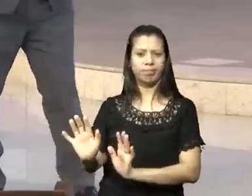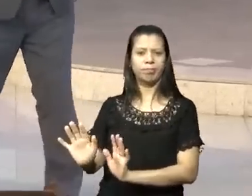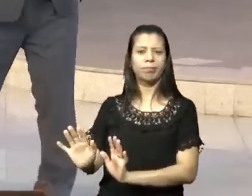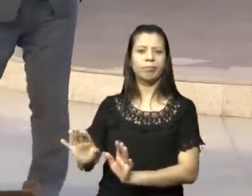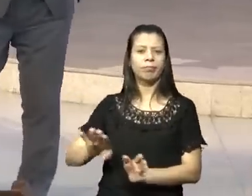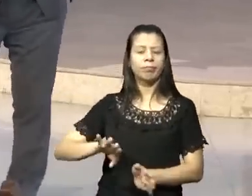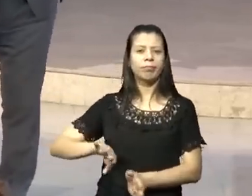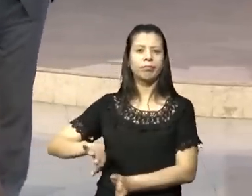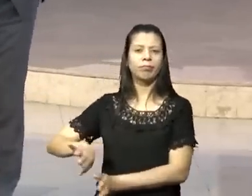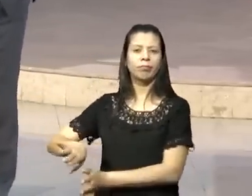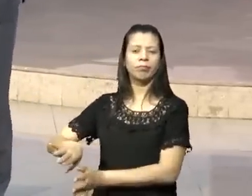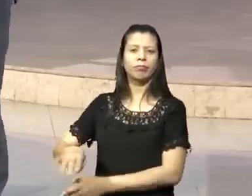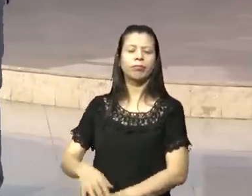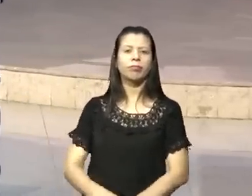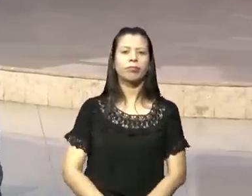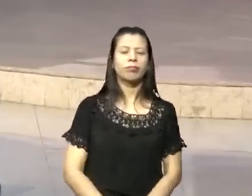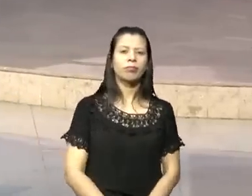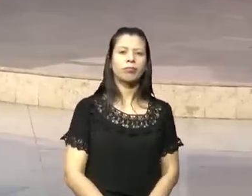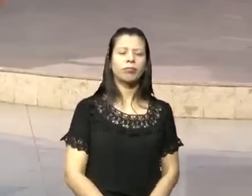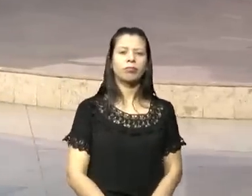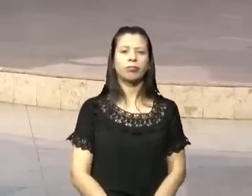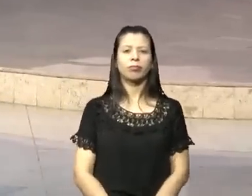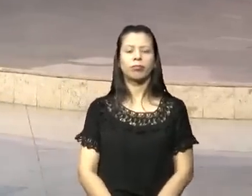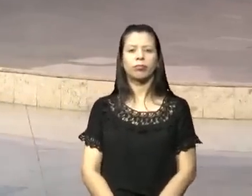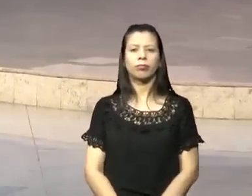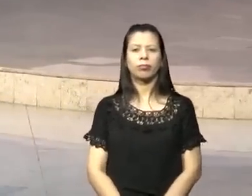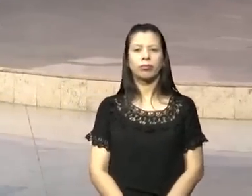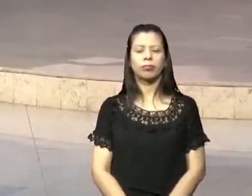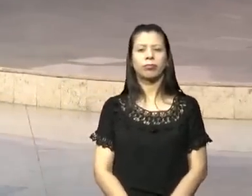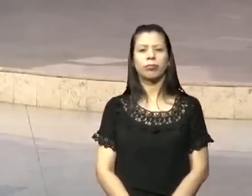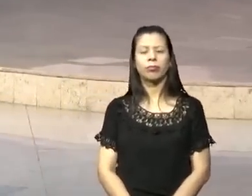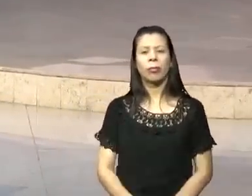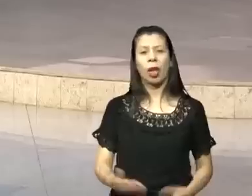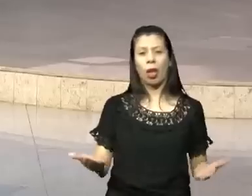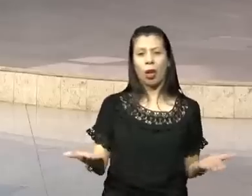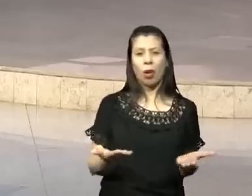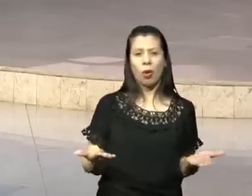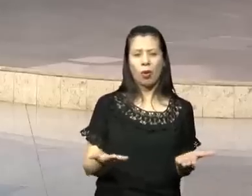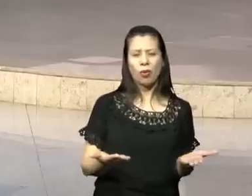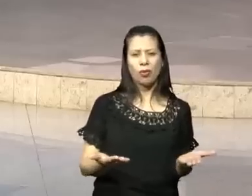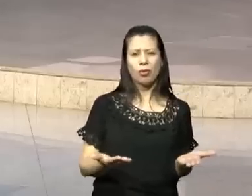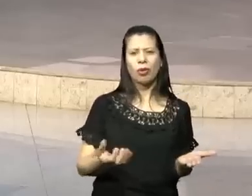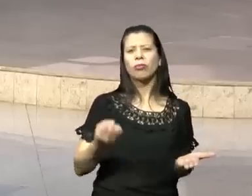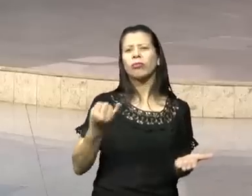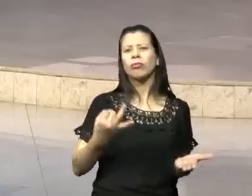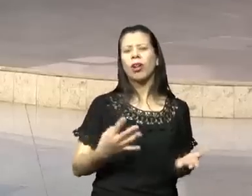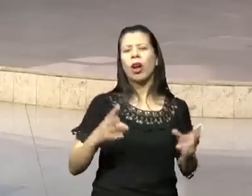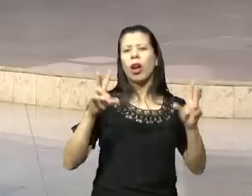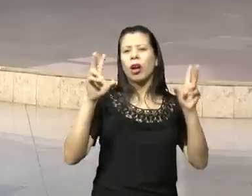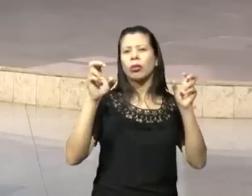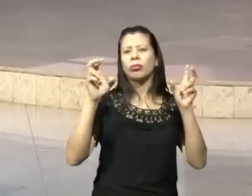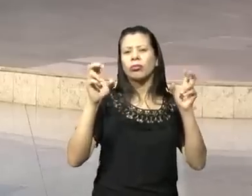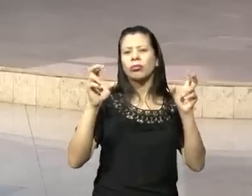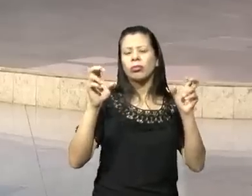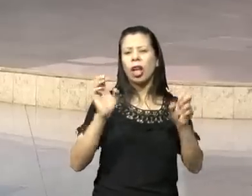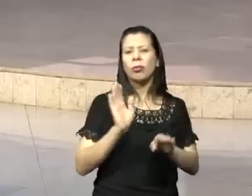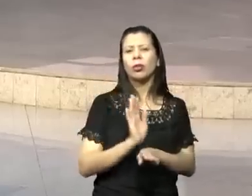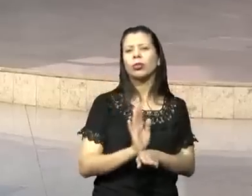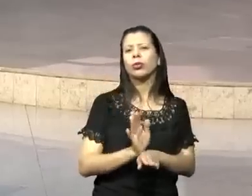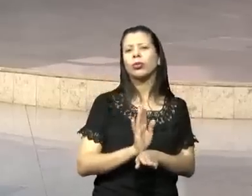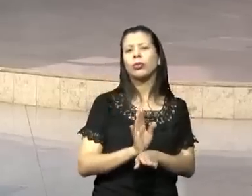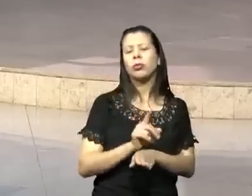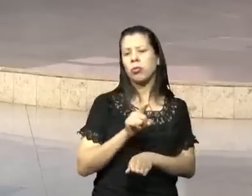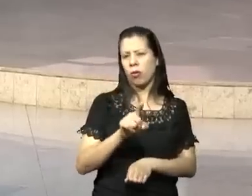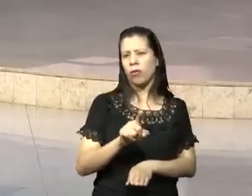mas assista hoje à tarde porque não é pecado aí no YouTube Assista o filme de John Brian O Peregrino uma